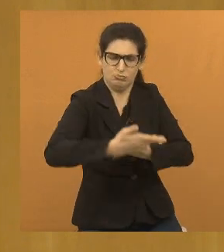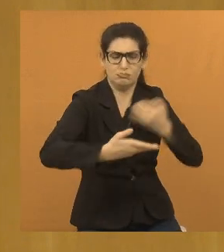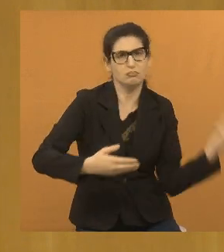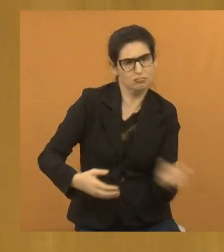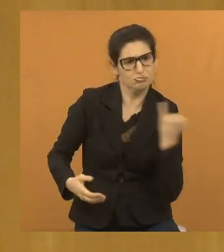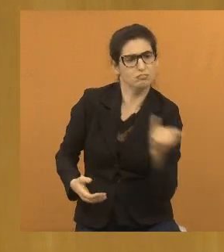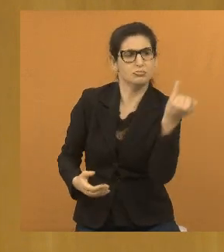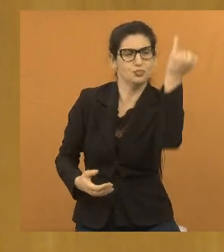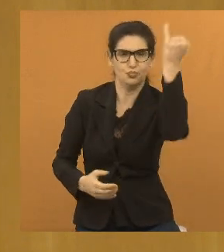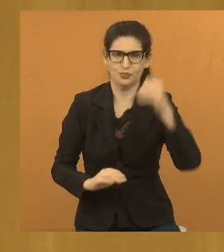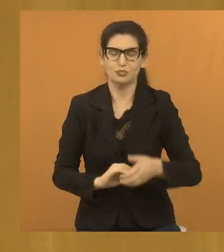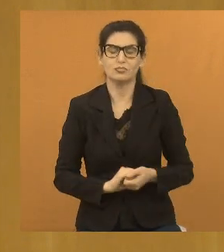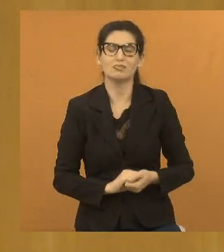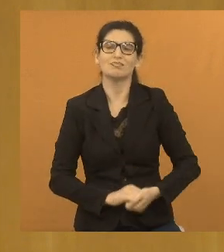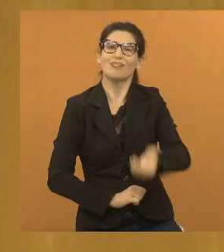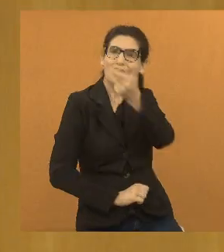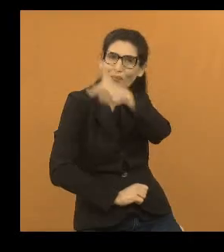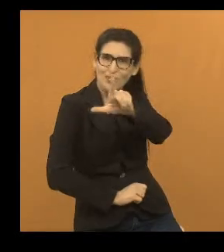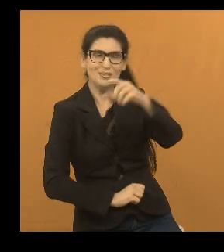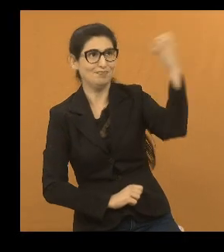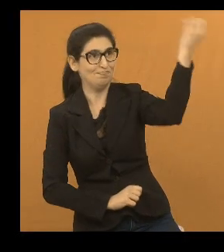slide.